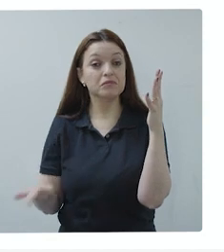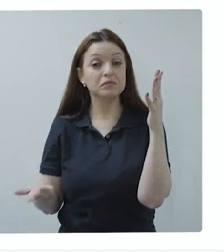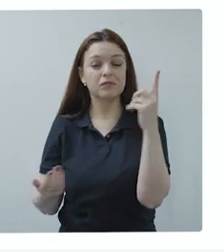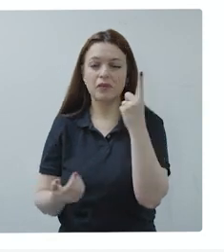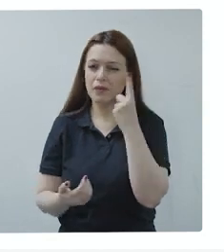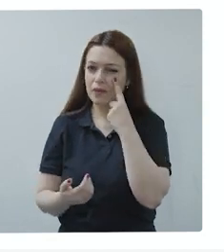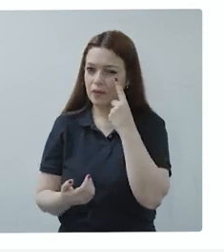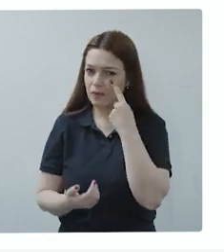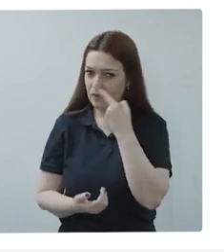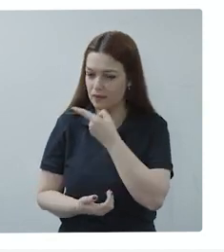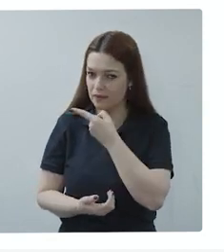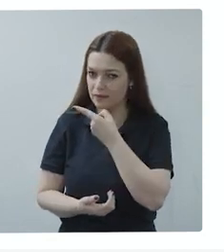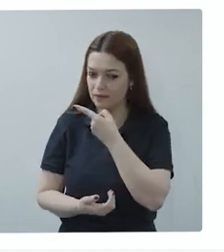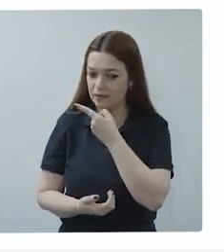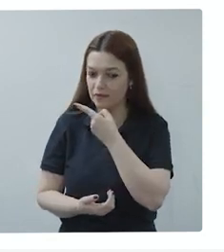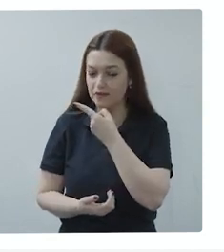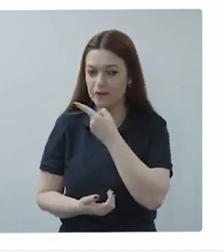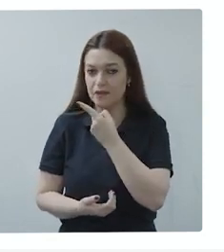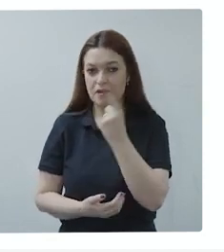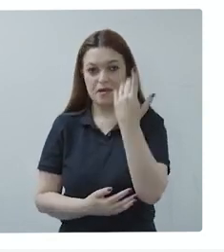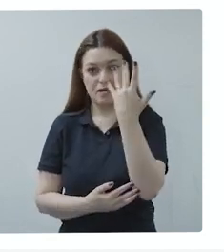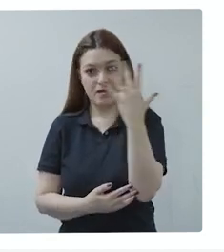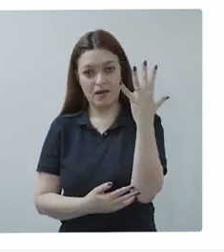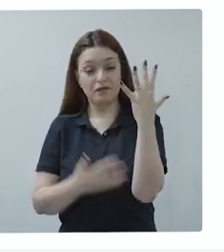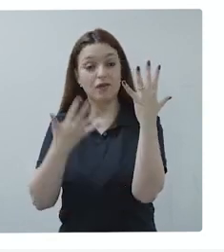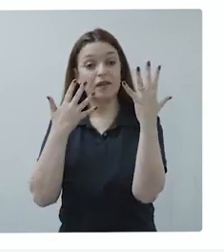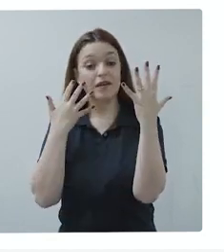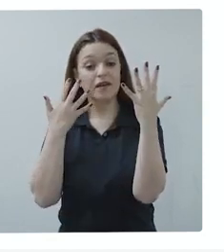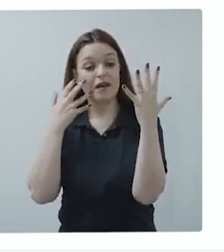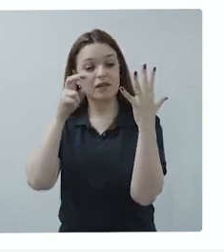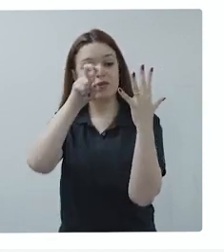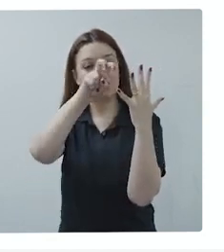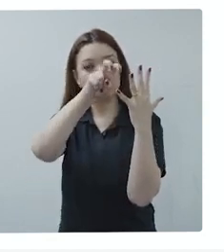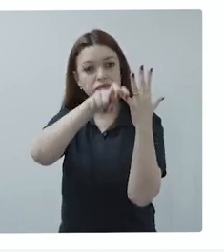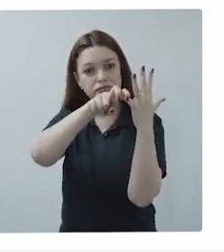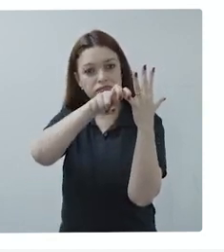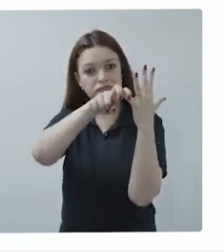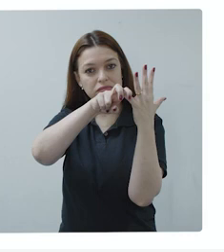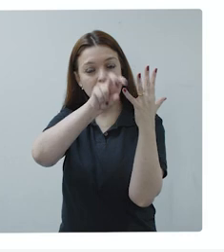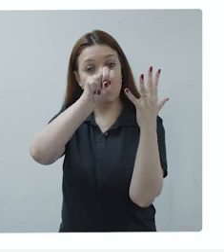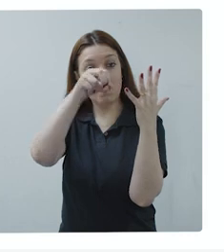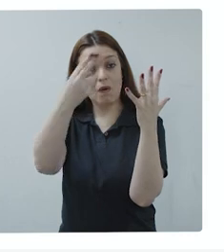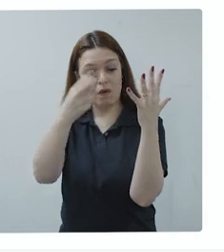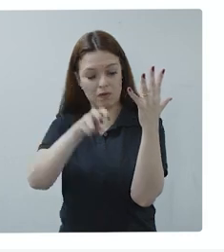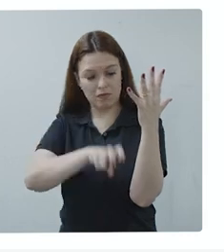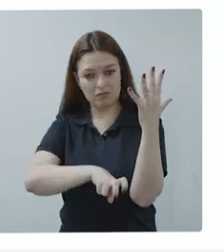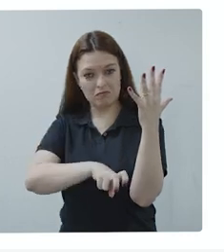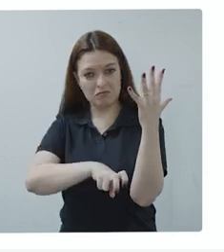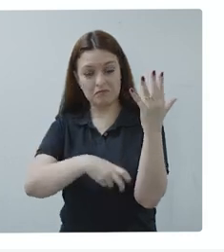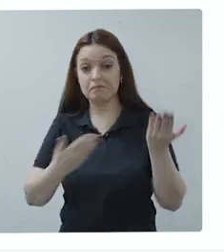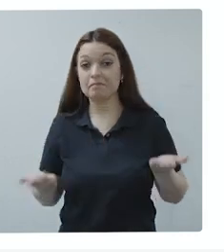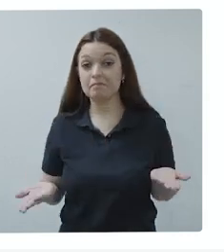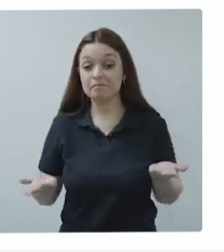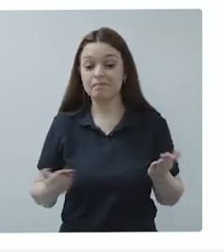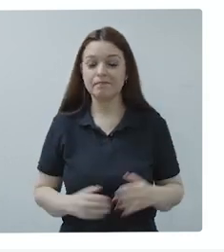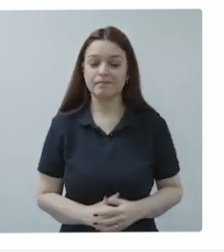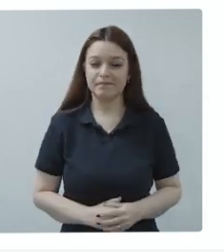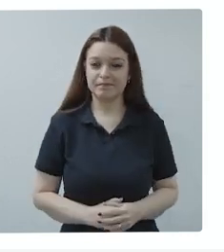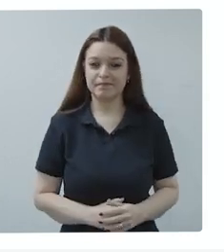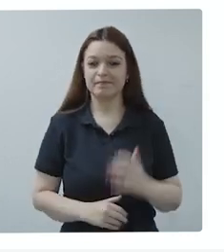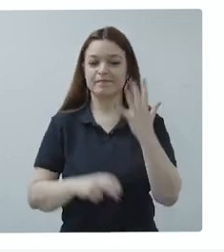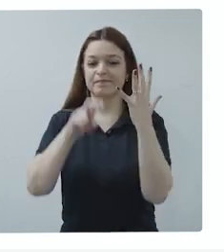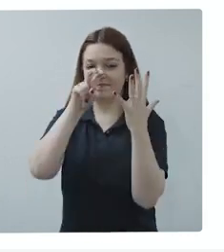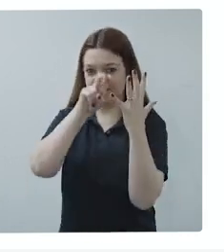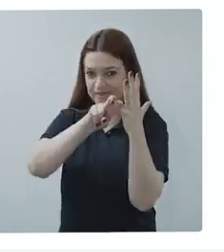bem! O gato está em cima ou embaixo da árvore? Vamos para a resposta?